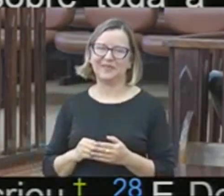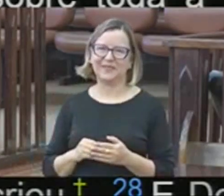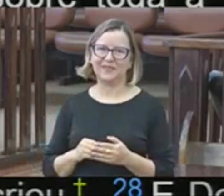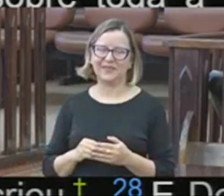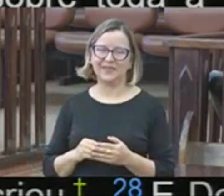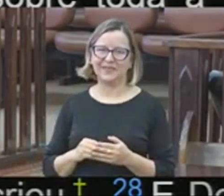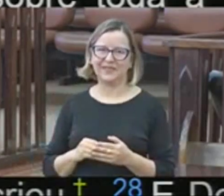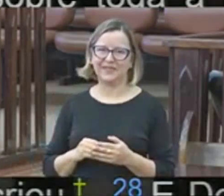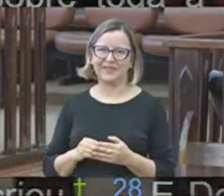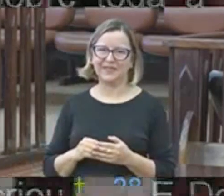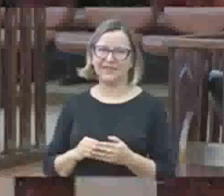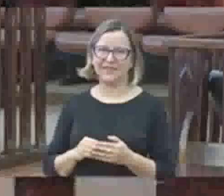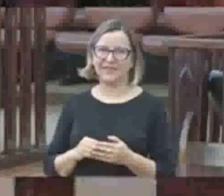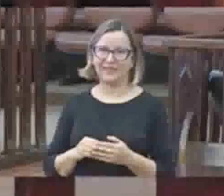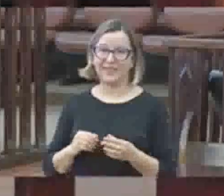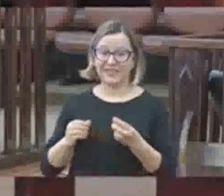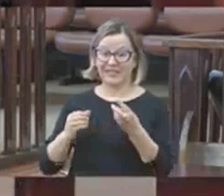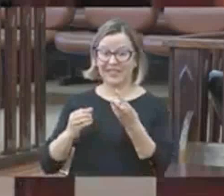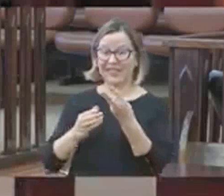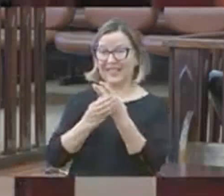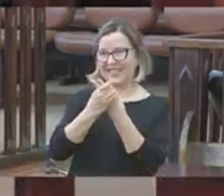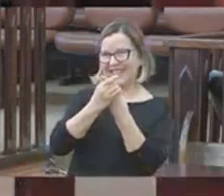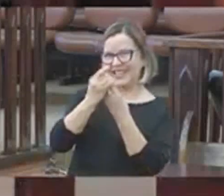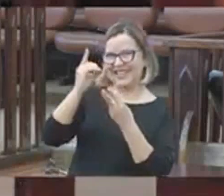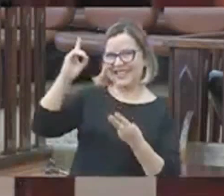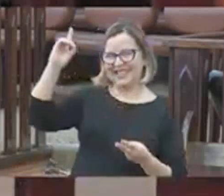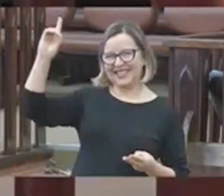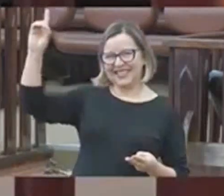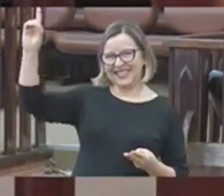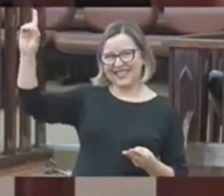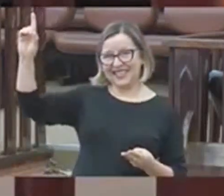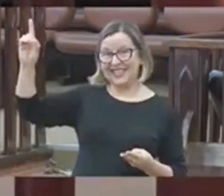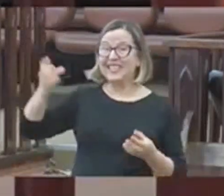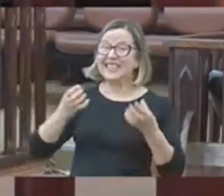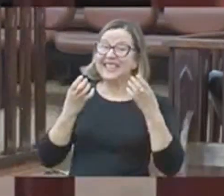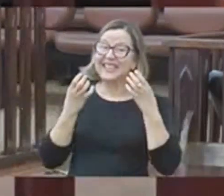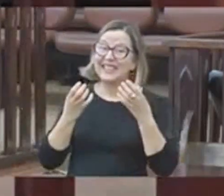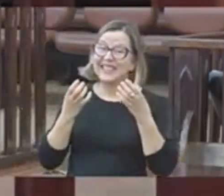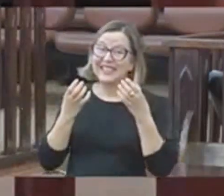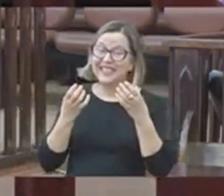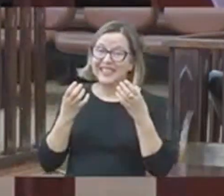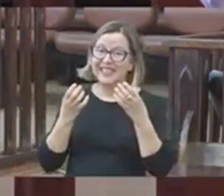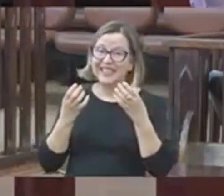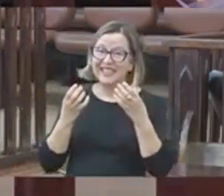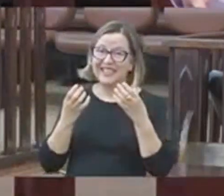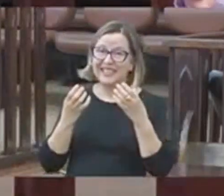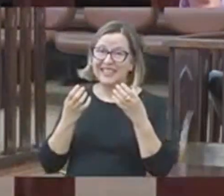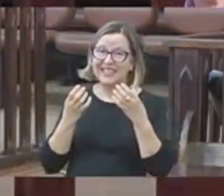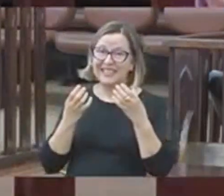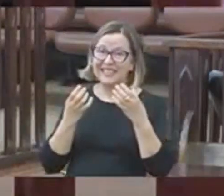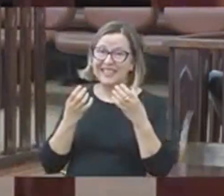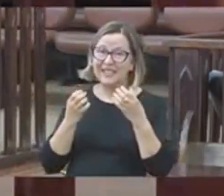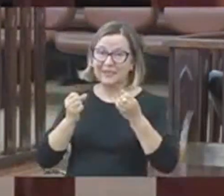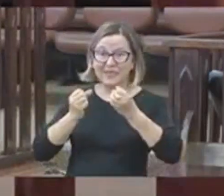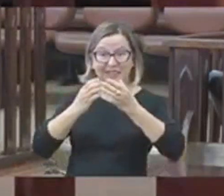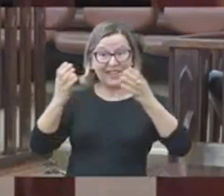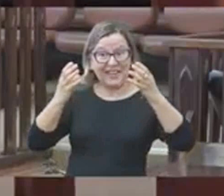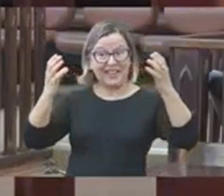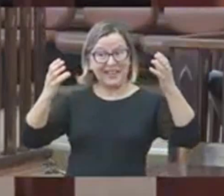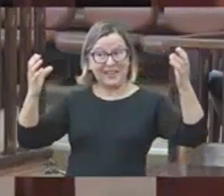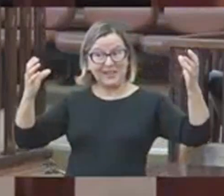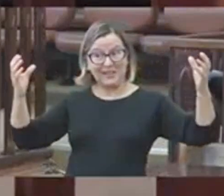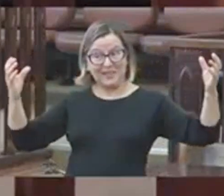A. Foi a Trindade que resolveu expandir a família criada